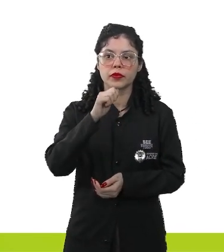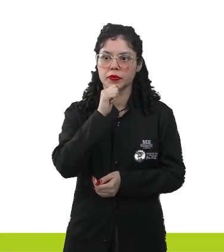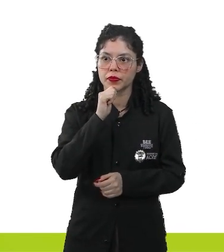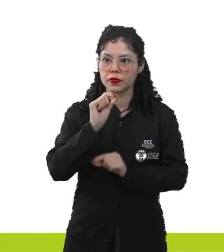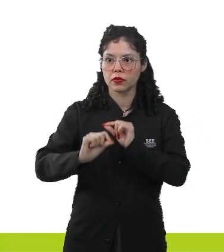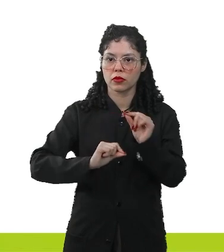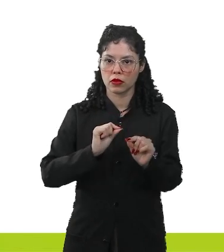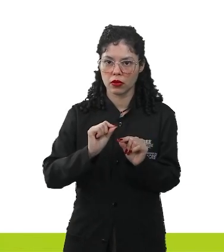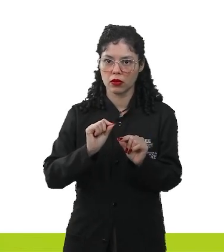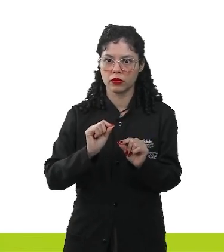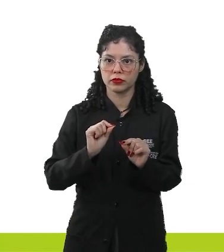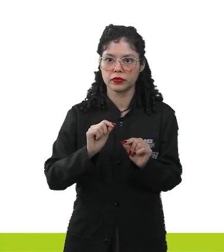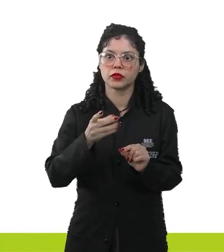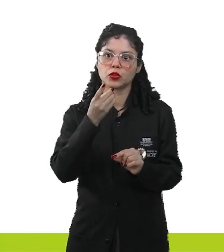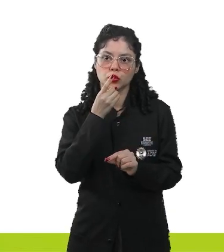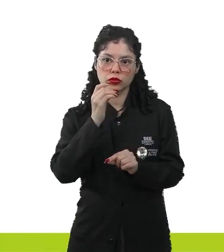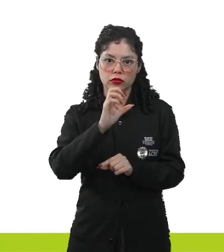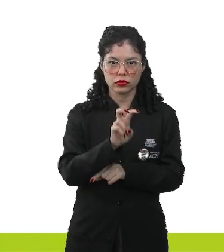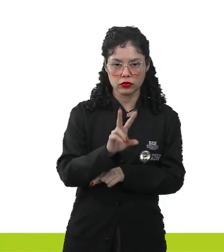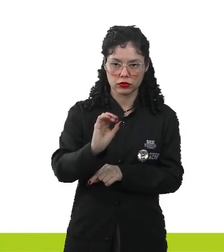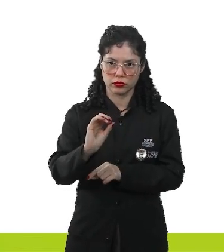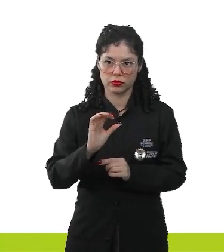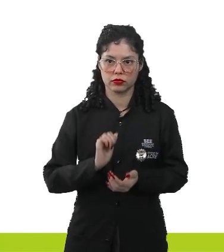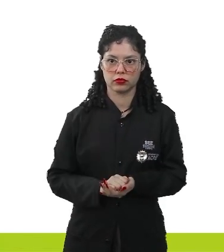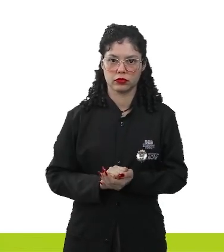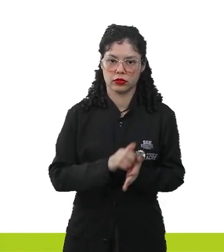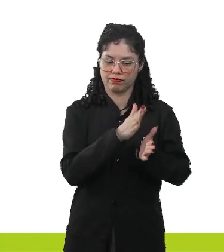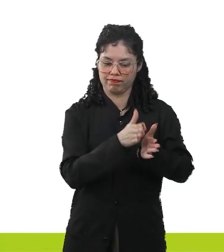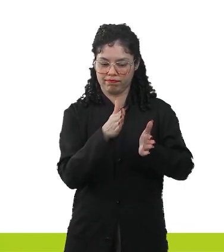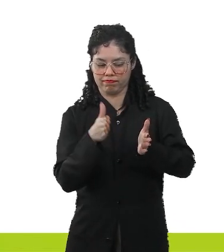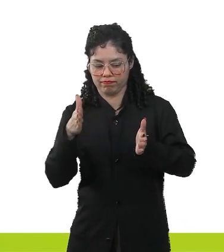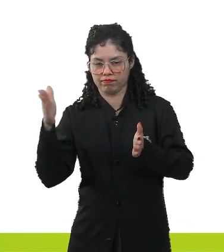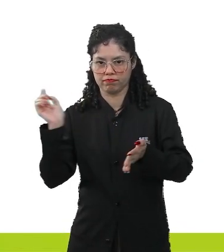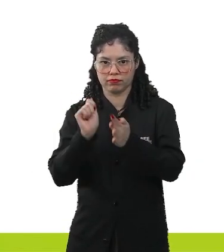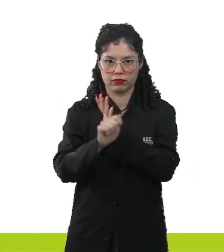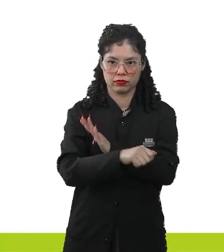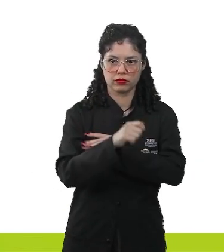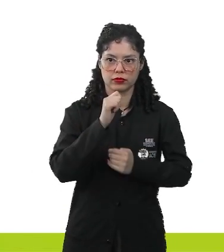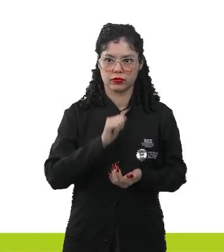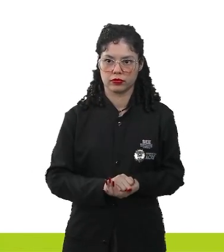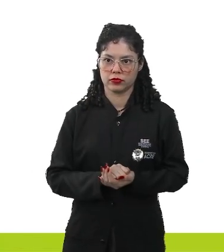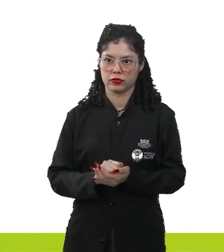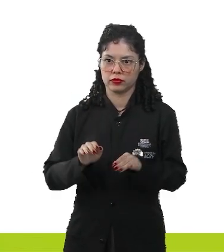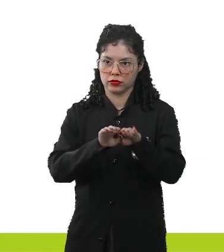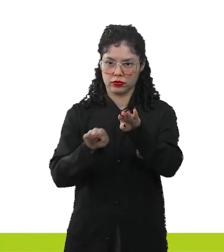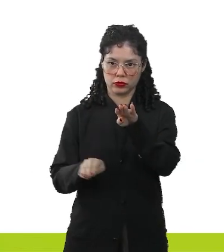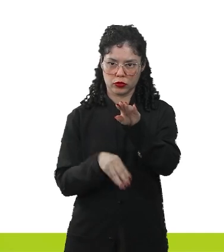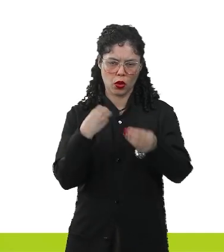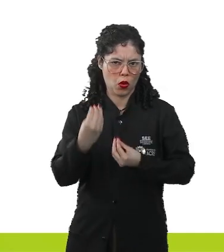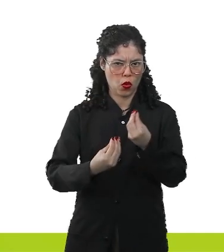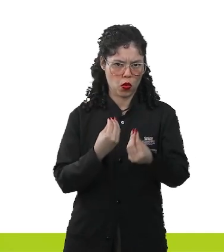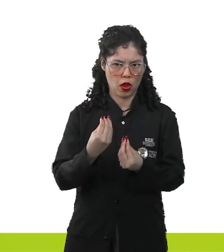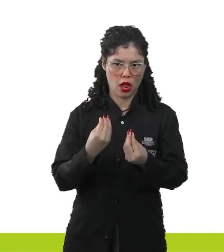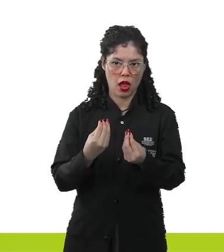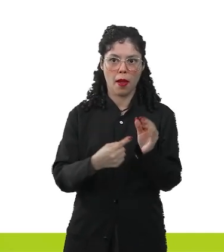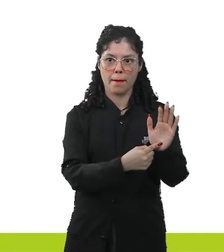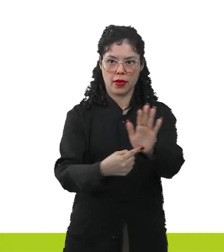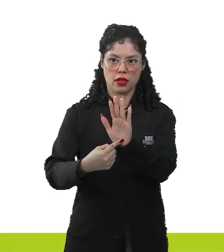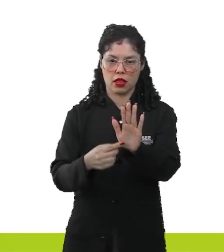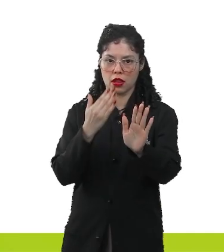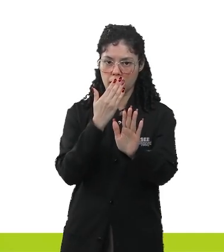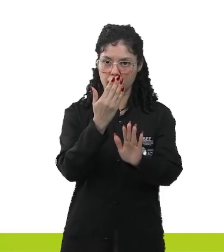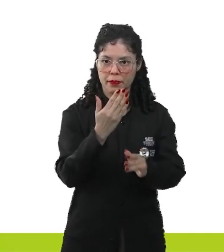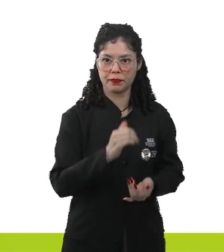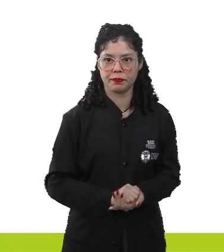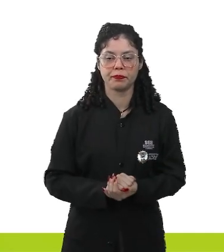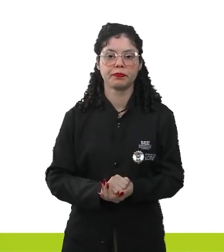montante diário V0, arrecadado ao longo do mês e classificar o desempenho conforme as categorias apresentadas a seguir,